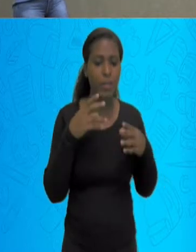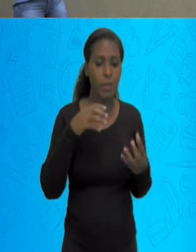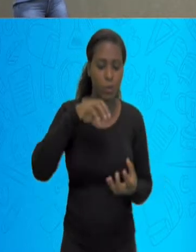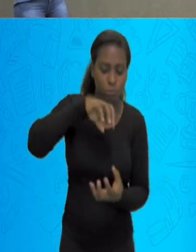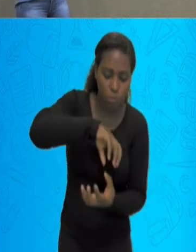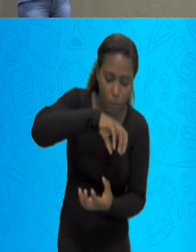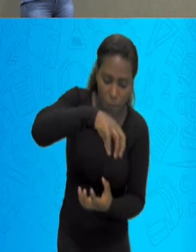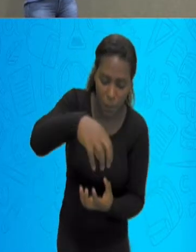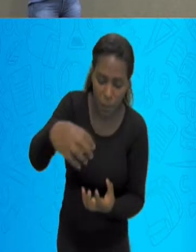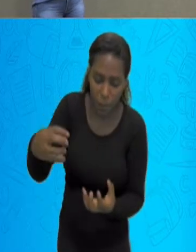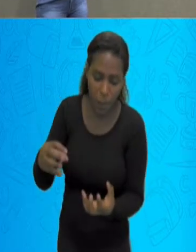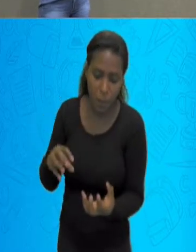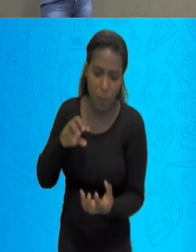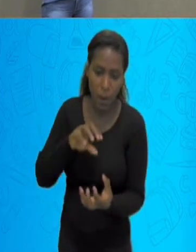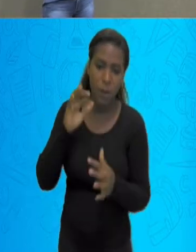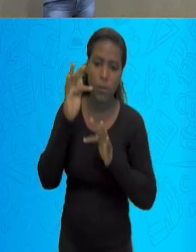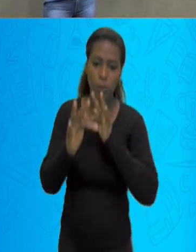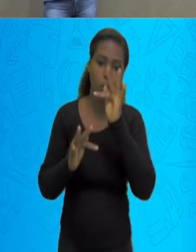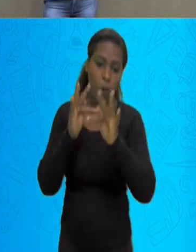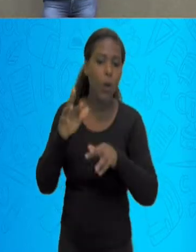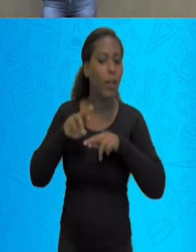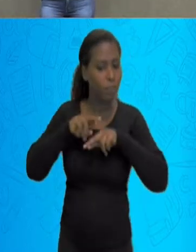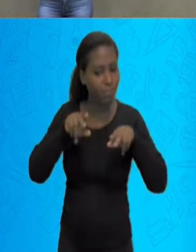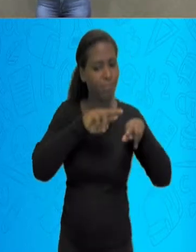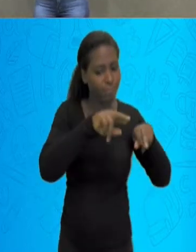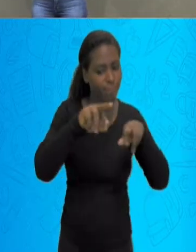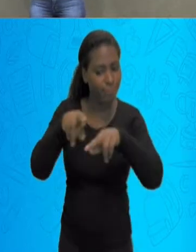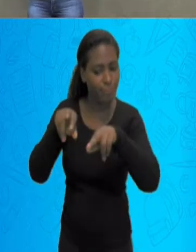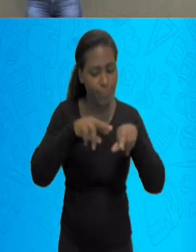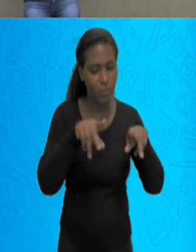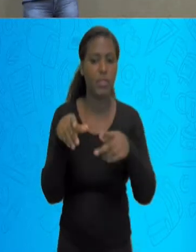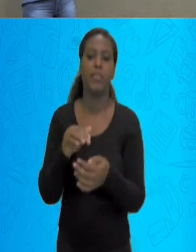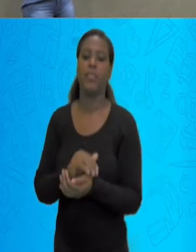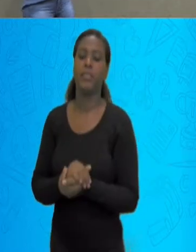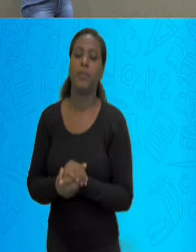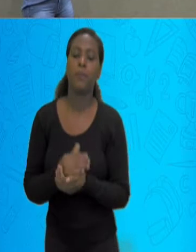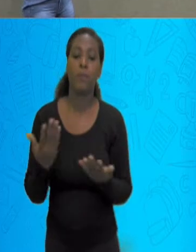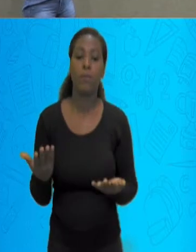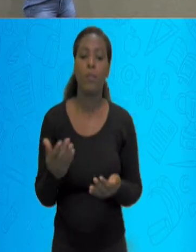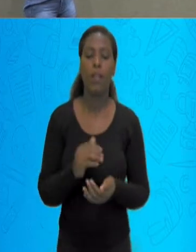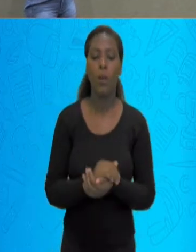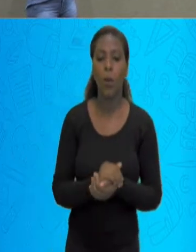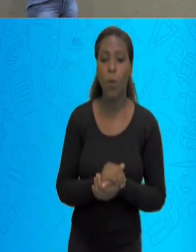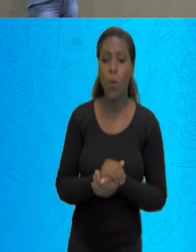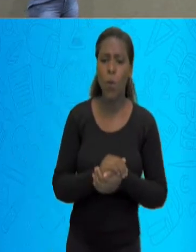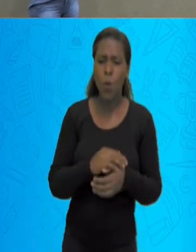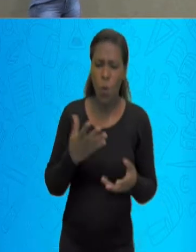que ele surgiu? Da mistura de elementos da cultura europeia,